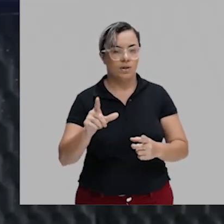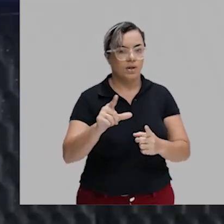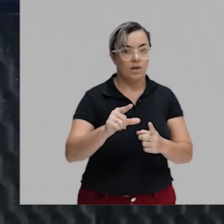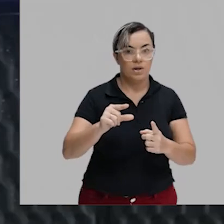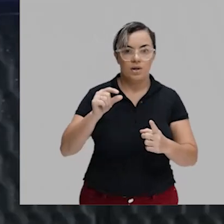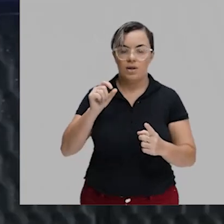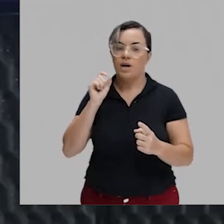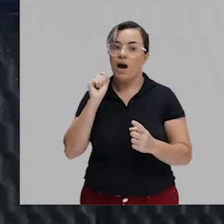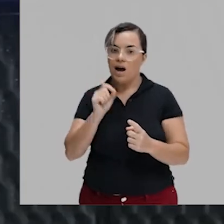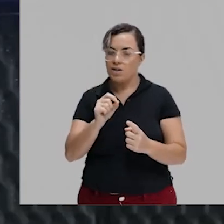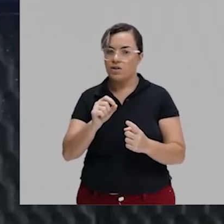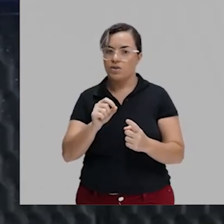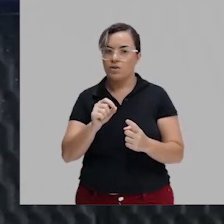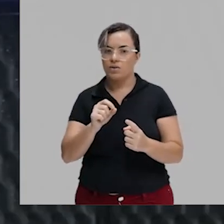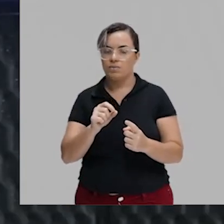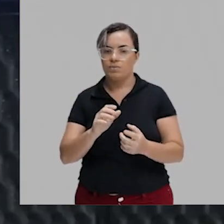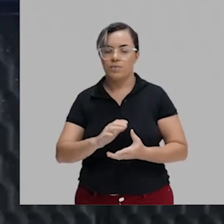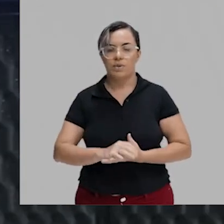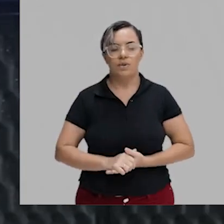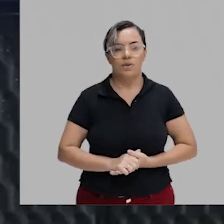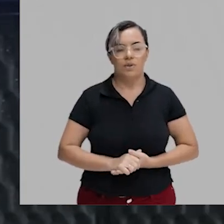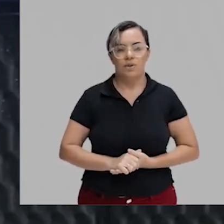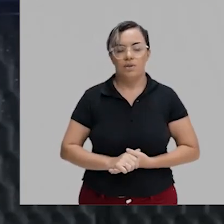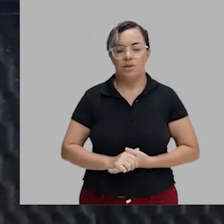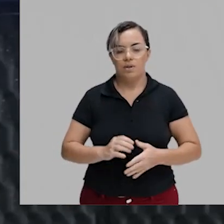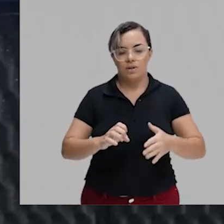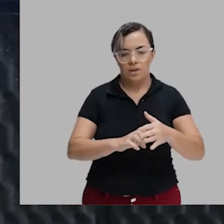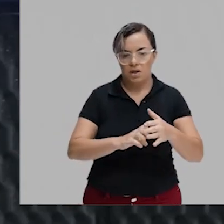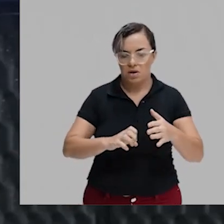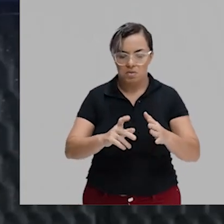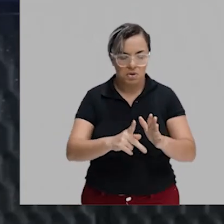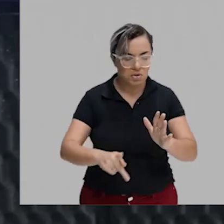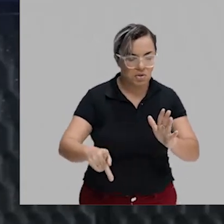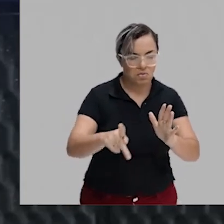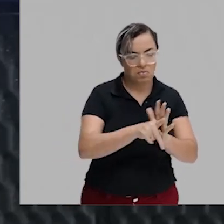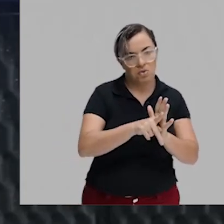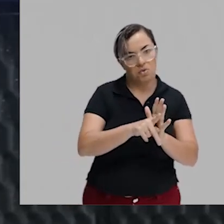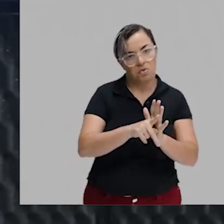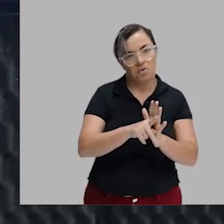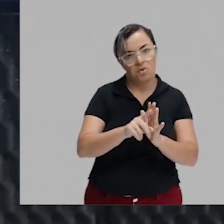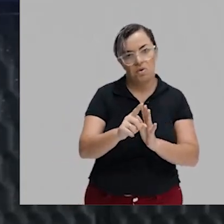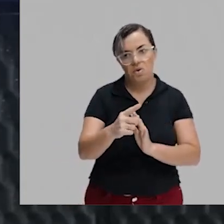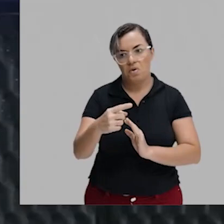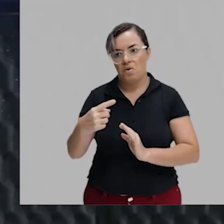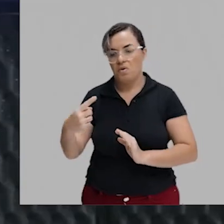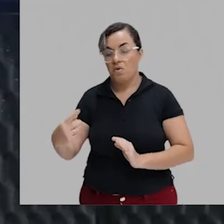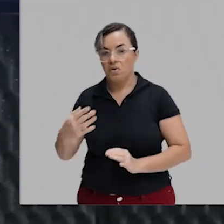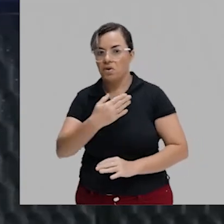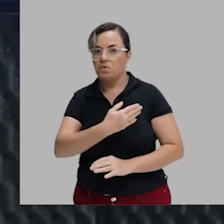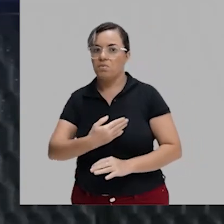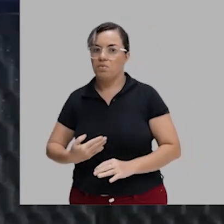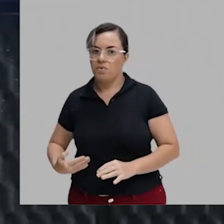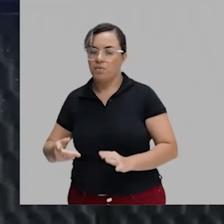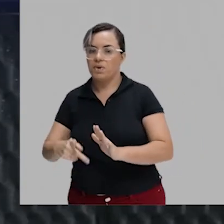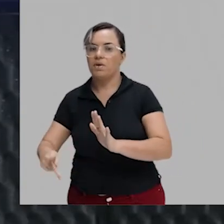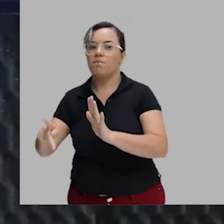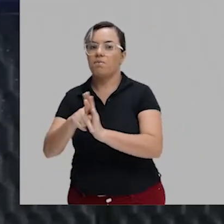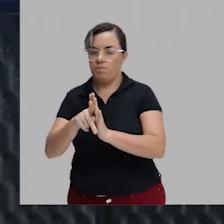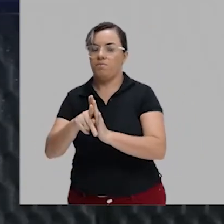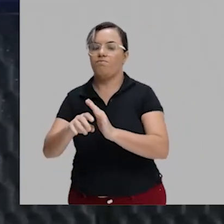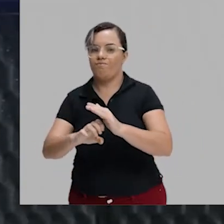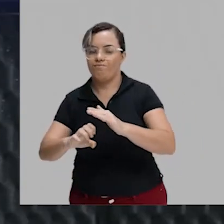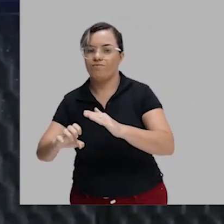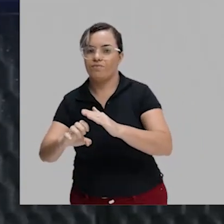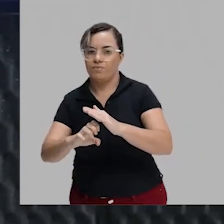comércio privilegiadas. Algumas particulares, outras públicas e particulares.